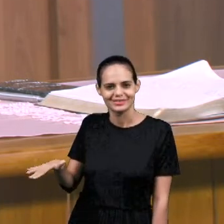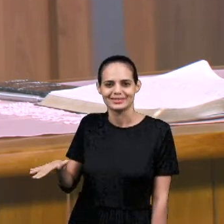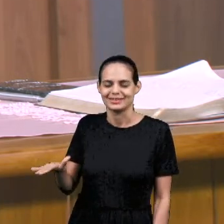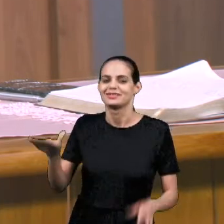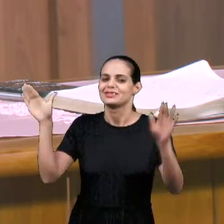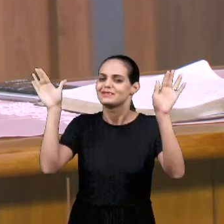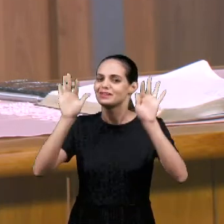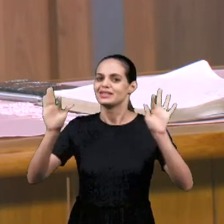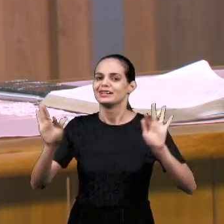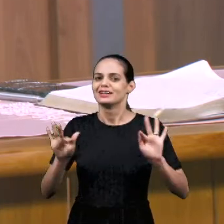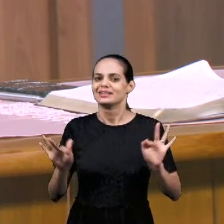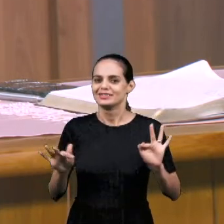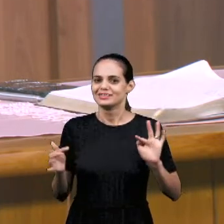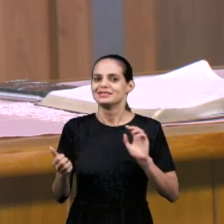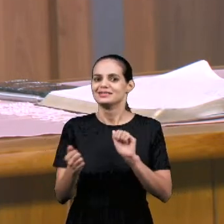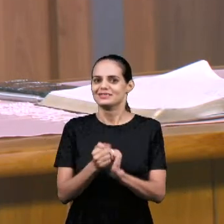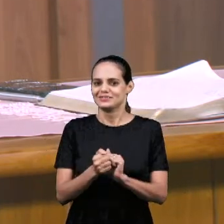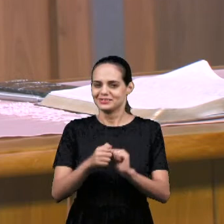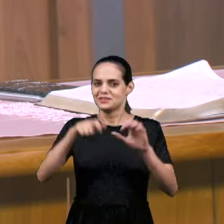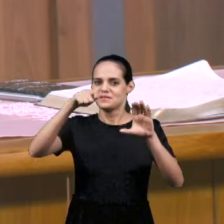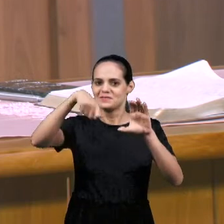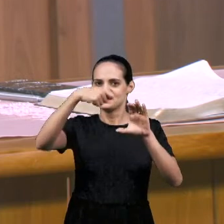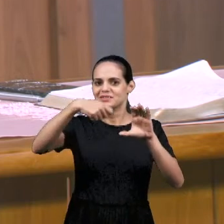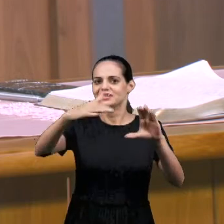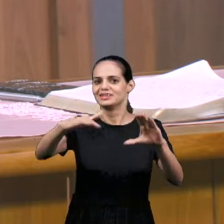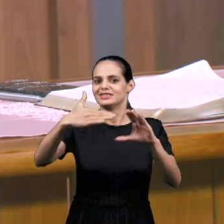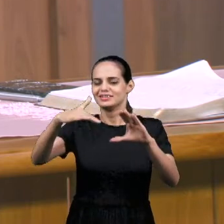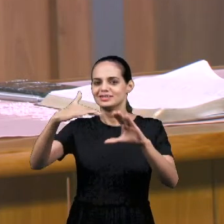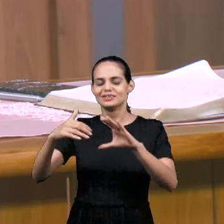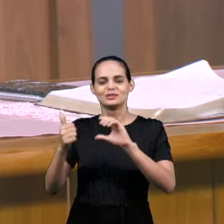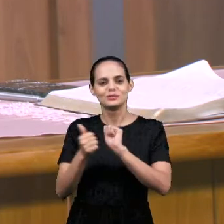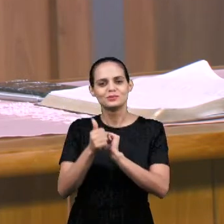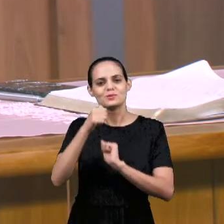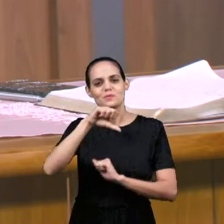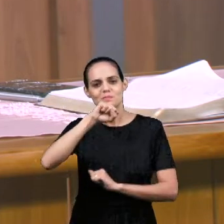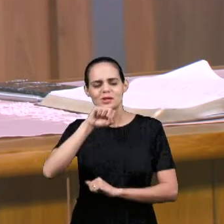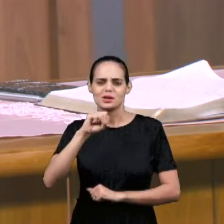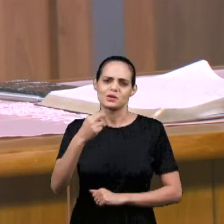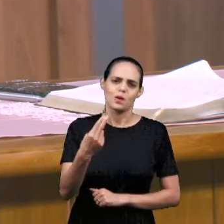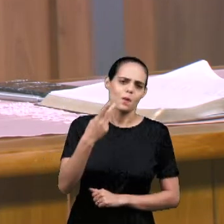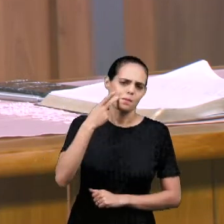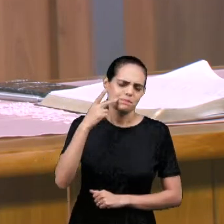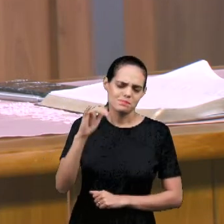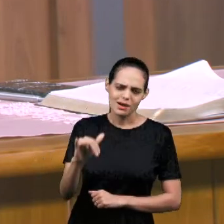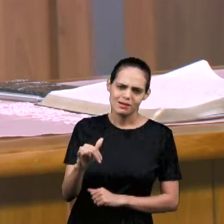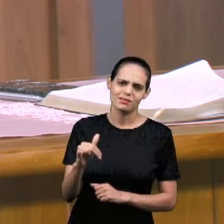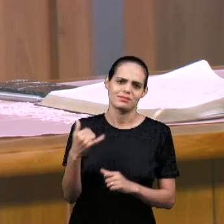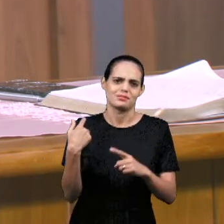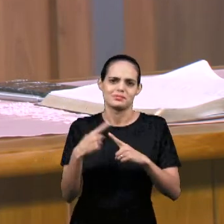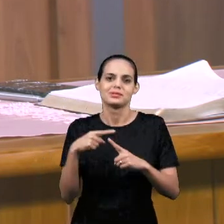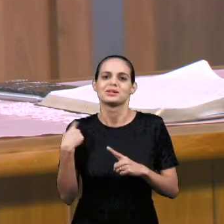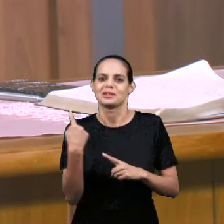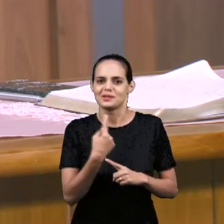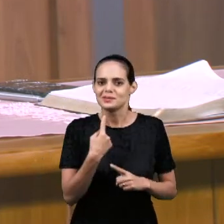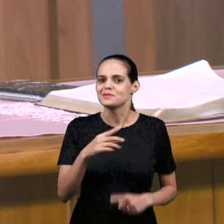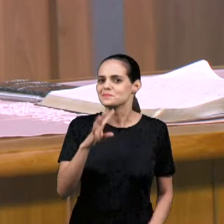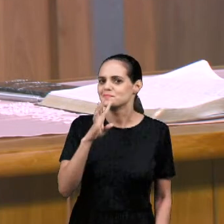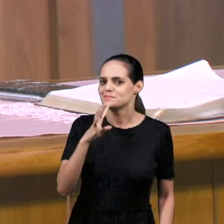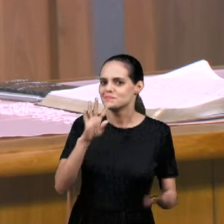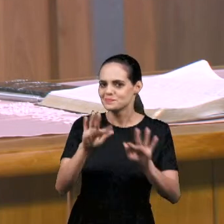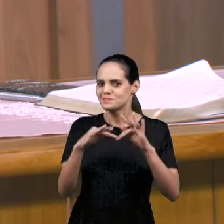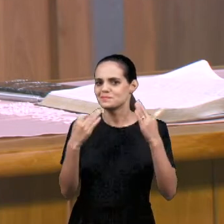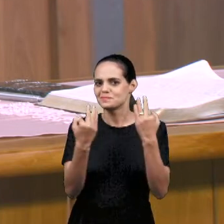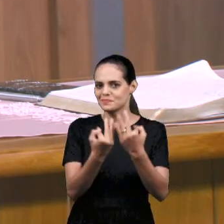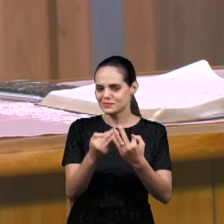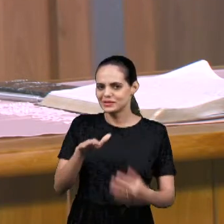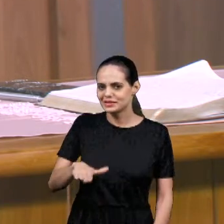poder receber os nossos vídeos das crianças acompanhados da mãe ou do pai, porque nós passamos então a conhecer a família da criança